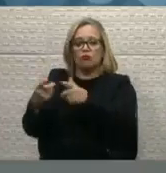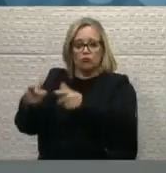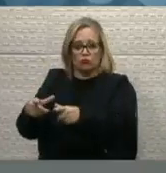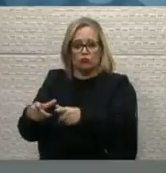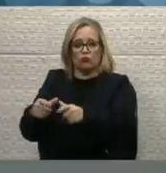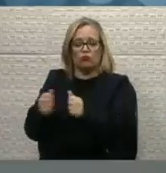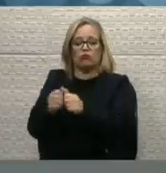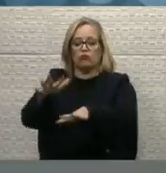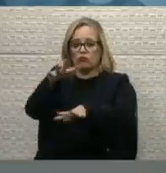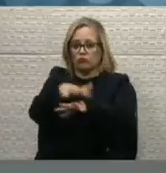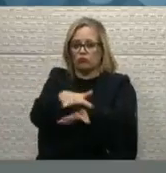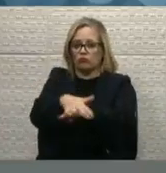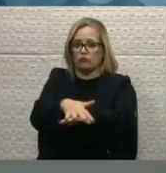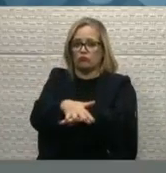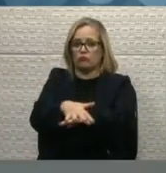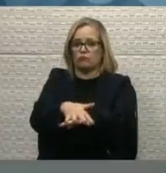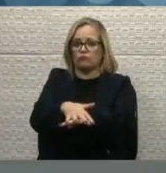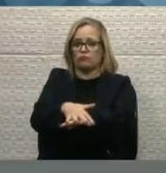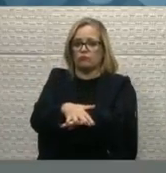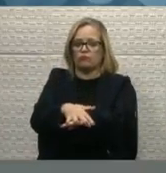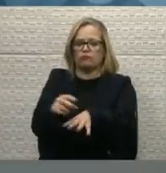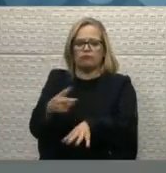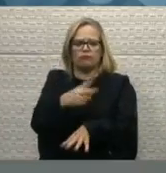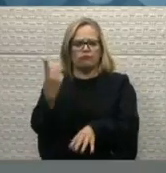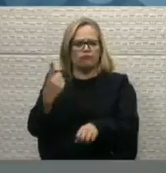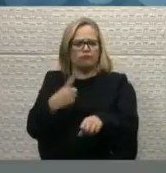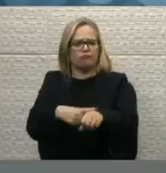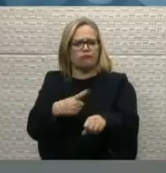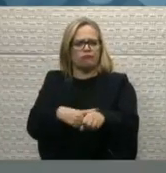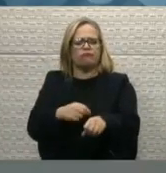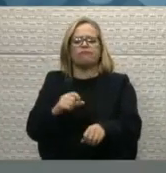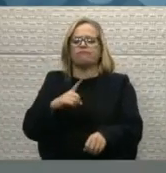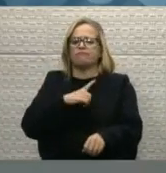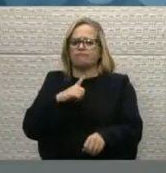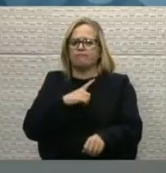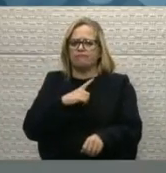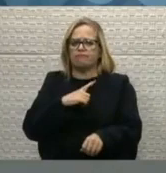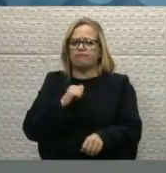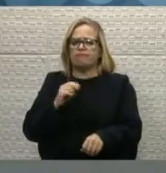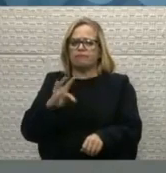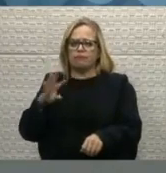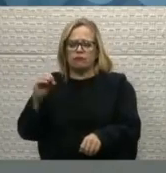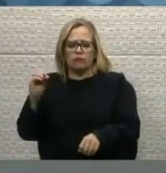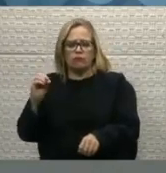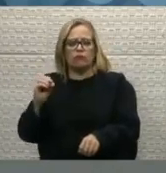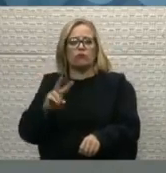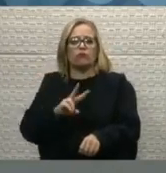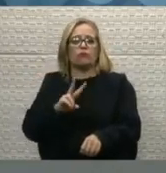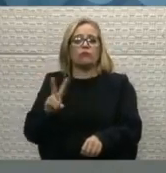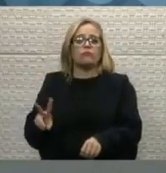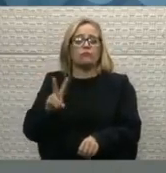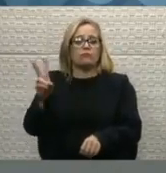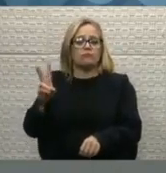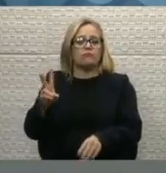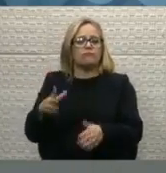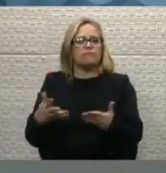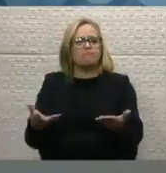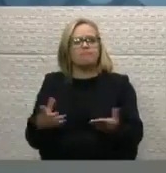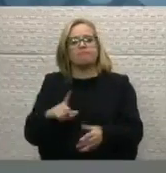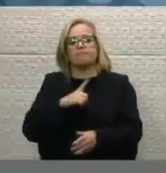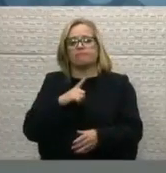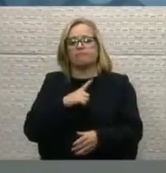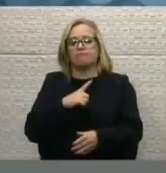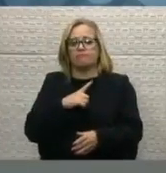matemática. Nós vimos dois casos em que existiam autovalores e autovetores associados. Mas